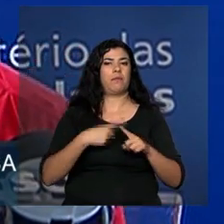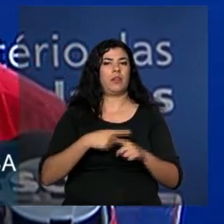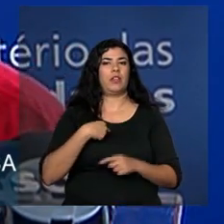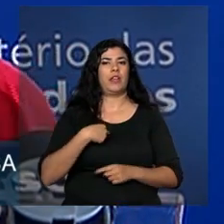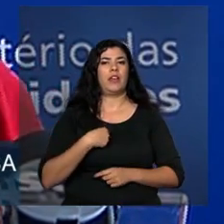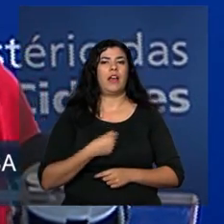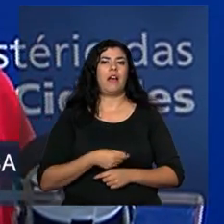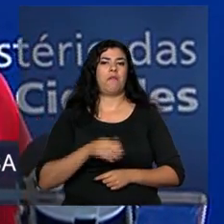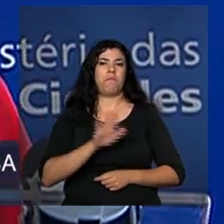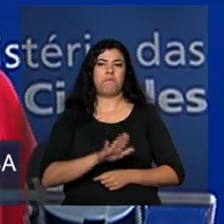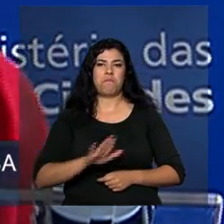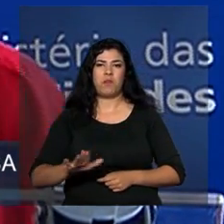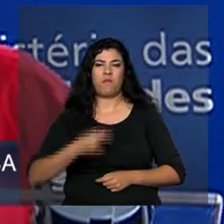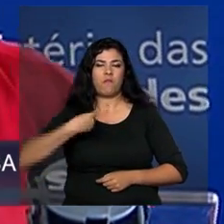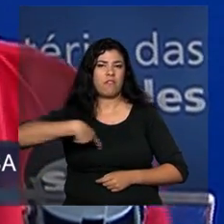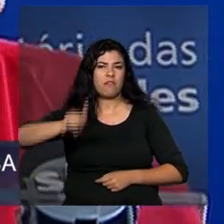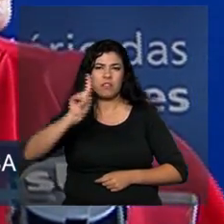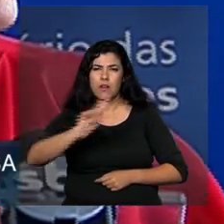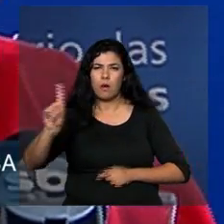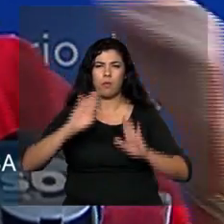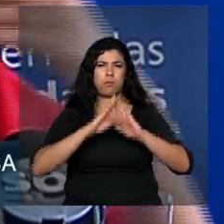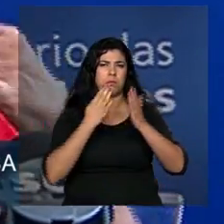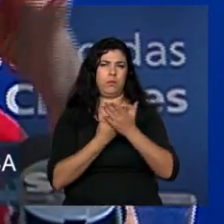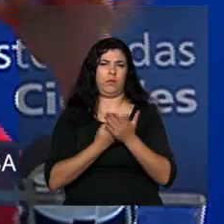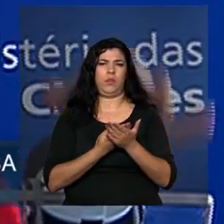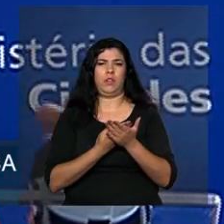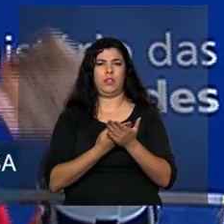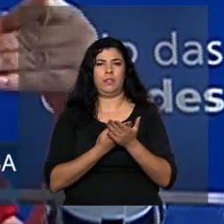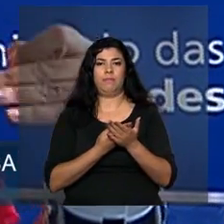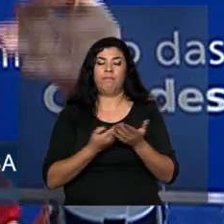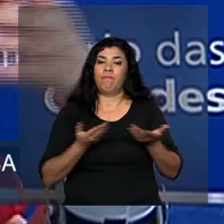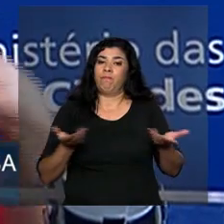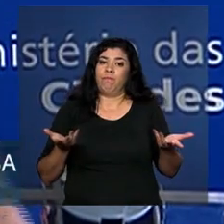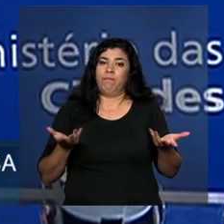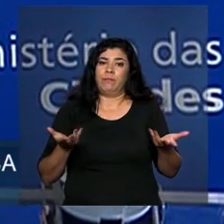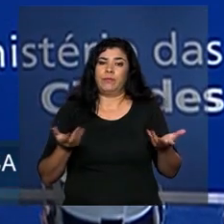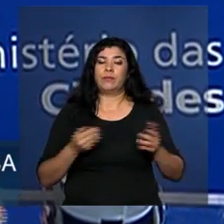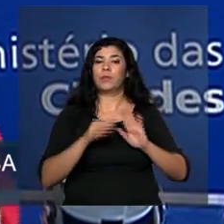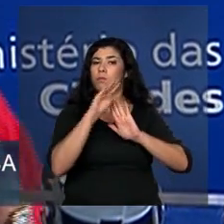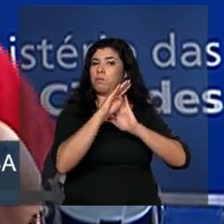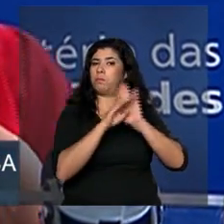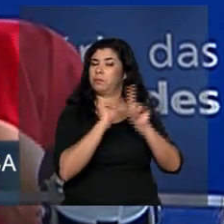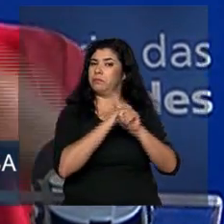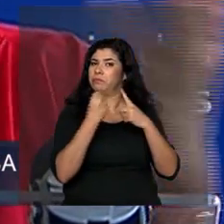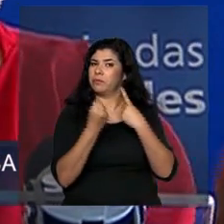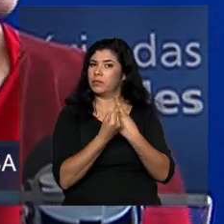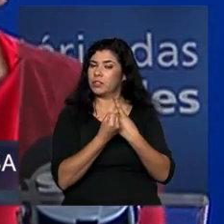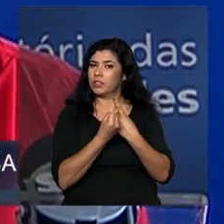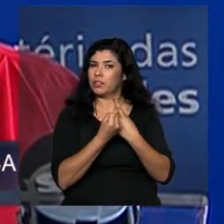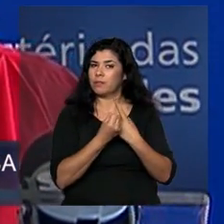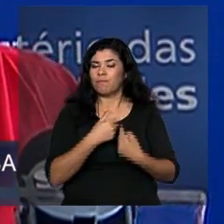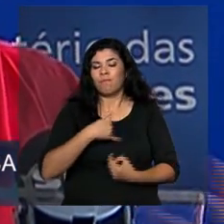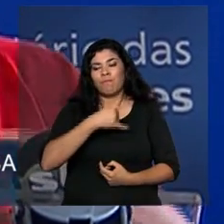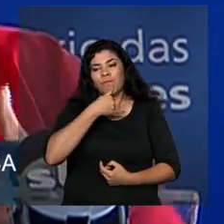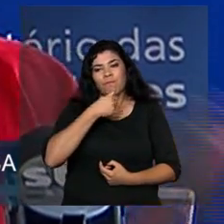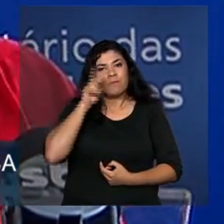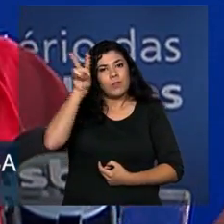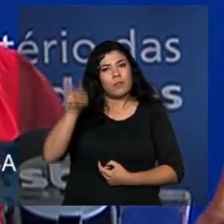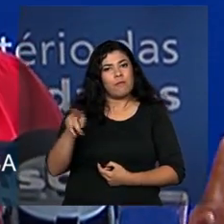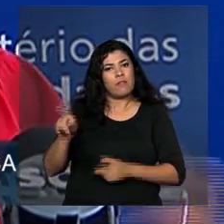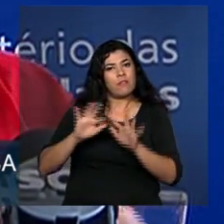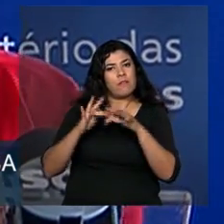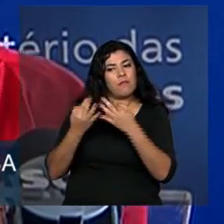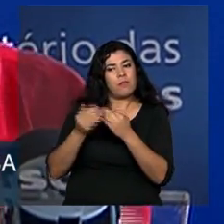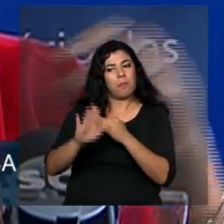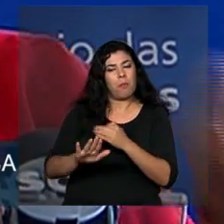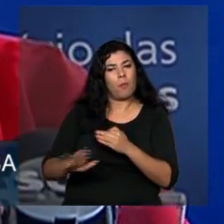mandei as crianças para a escola. Então, é o seguinte, um programa social, ele não, corta meu coração ver ela e as